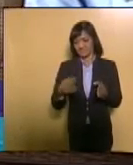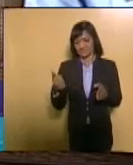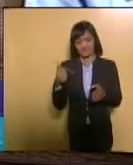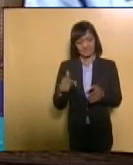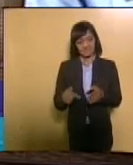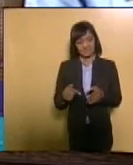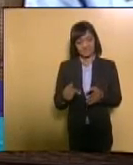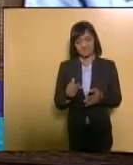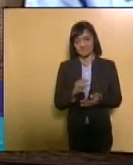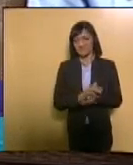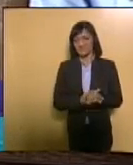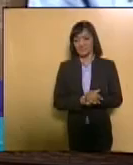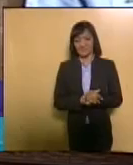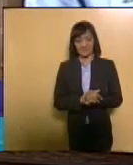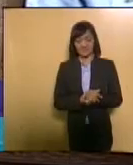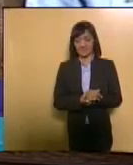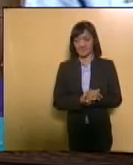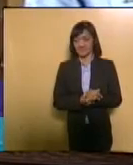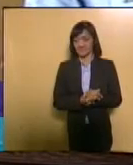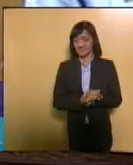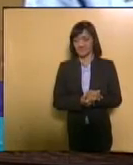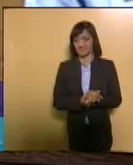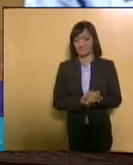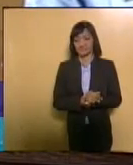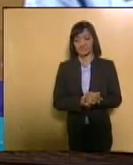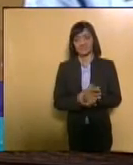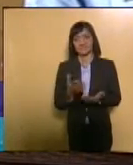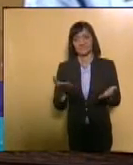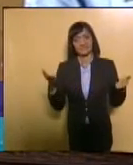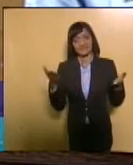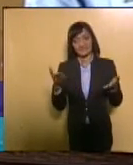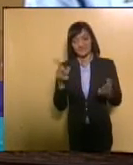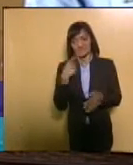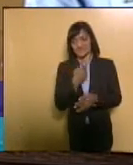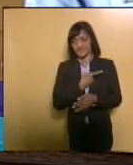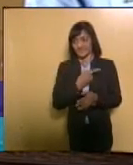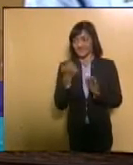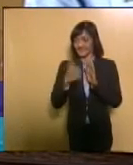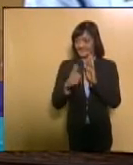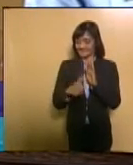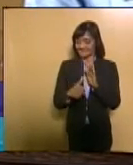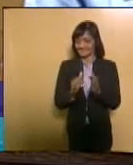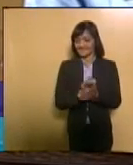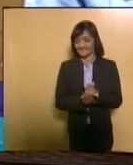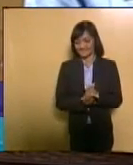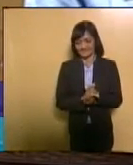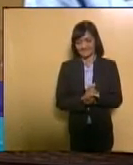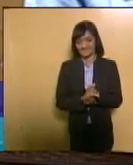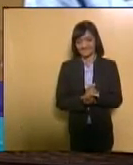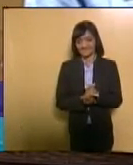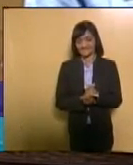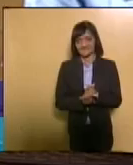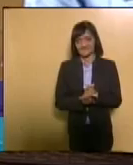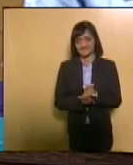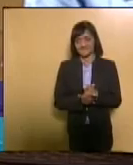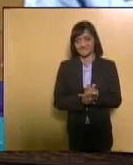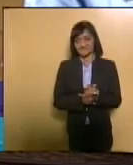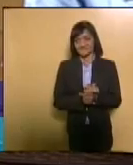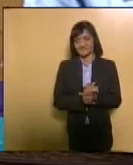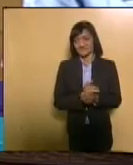onde reduz de verdade pronto e aí nós passamos a analisar suba aí um